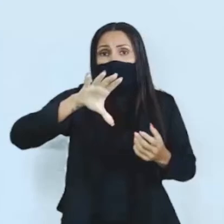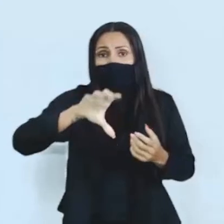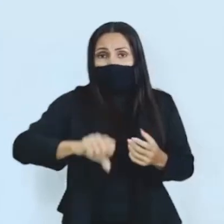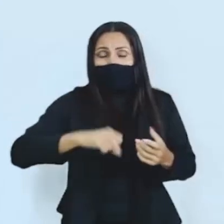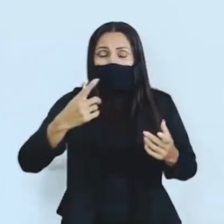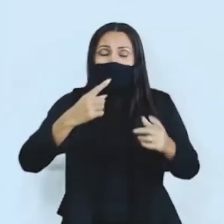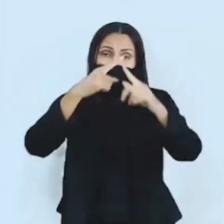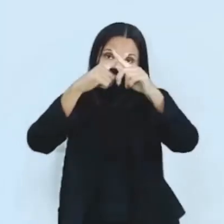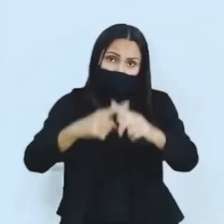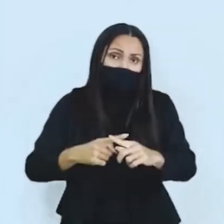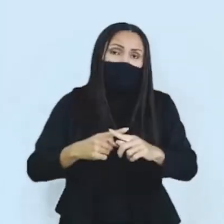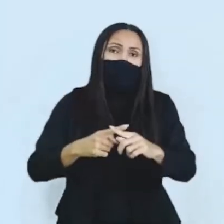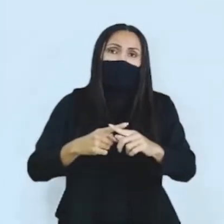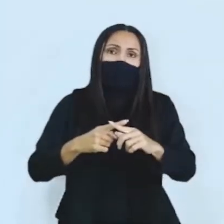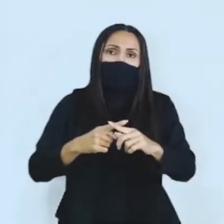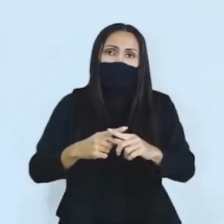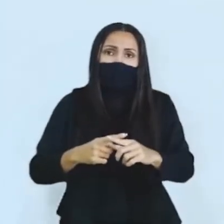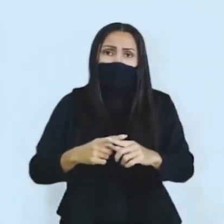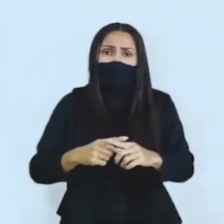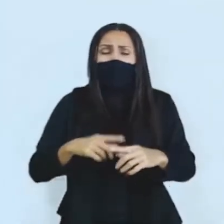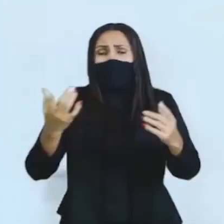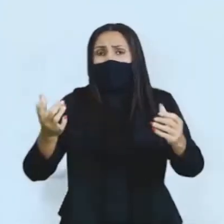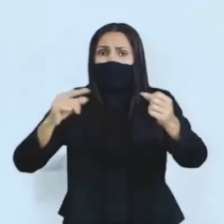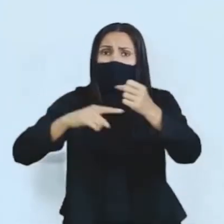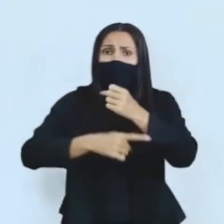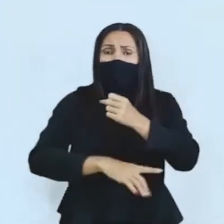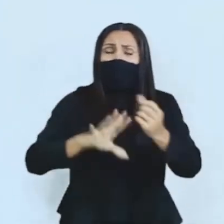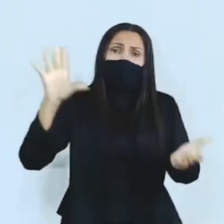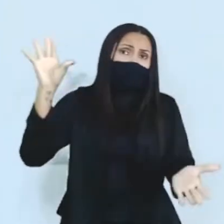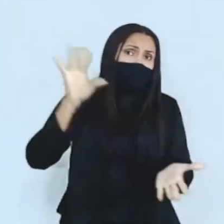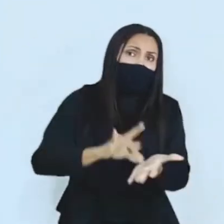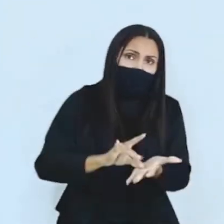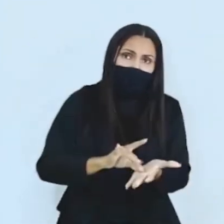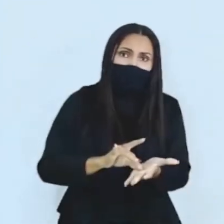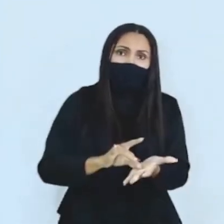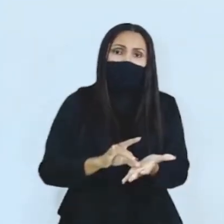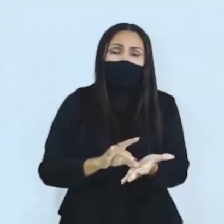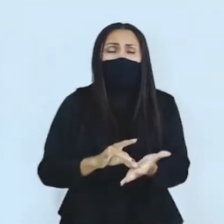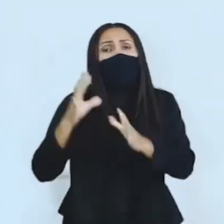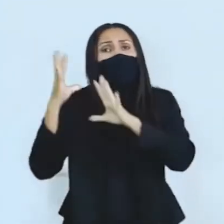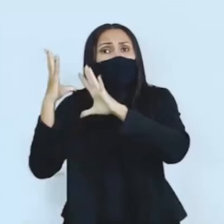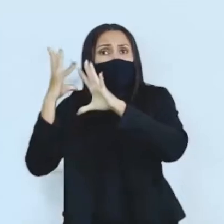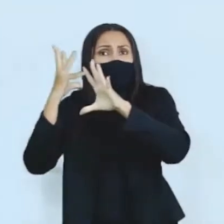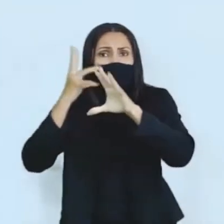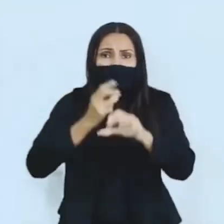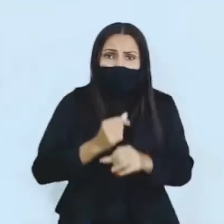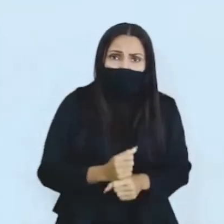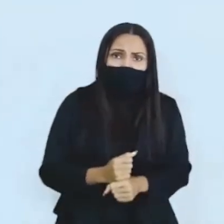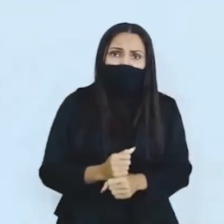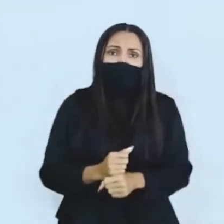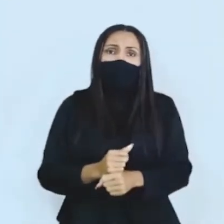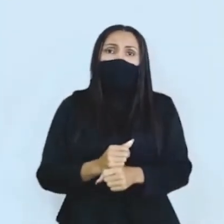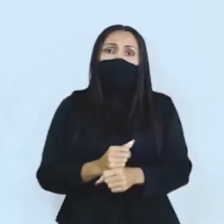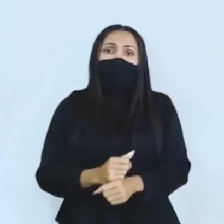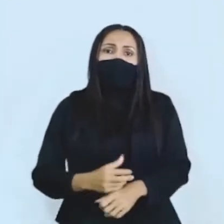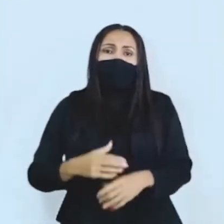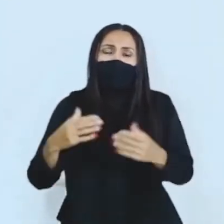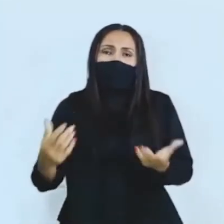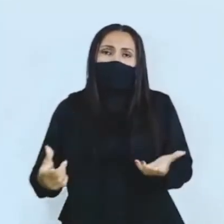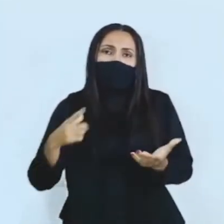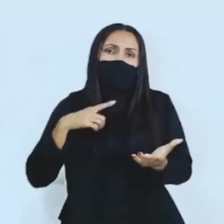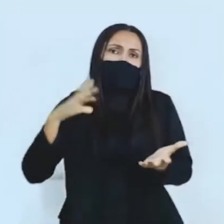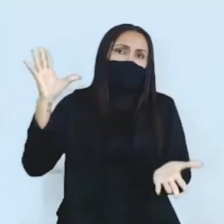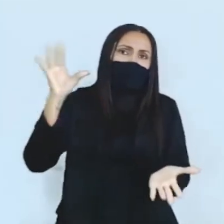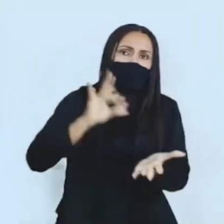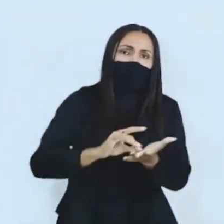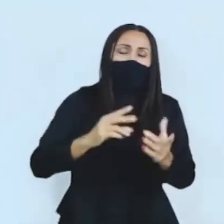você vai multiplicar pela medida da profundidade real do objeto. E o resultado vai ser a medida que você tem que aplicar